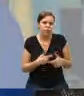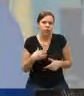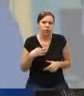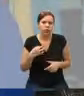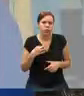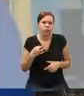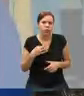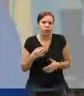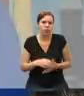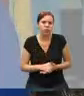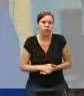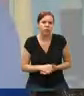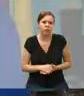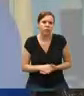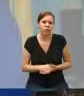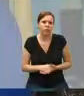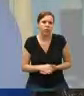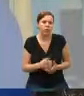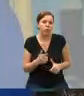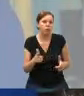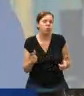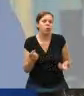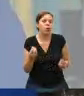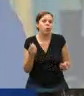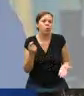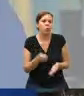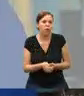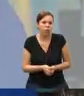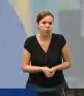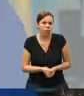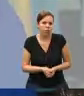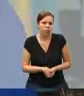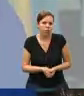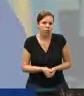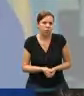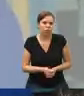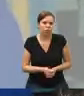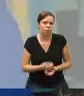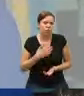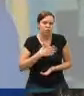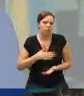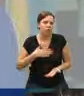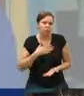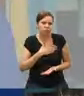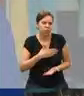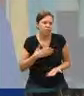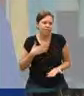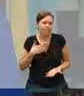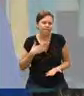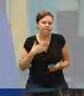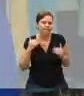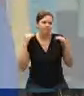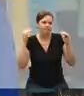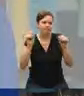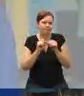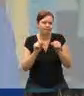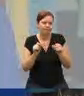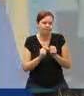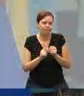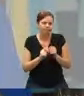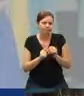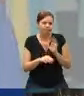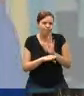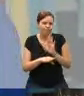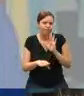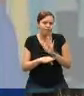o que pague, não tem. É uma satisfação muito grande de estar fazendo diferença para alguém,